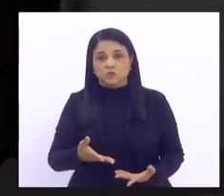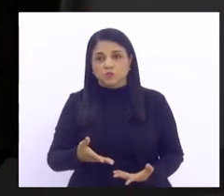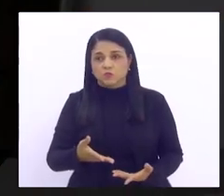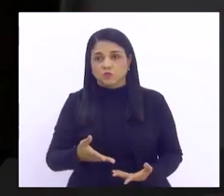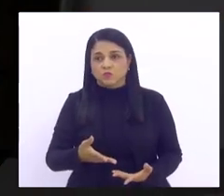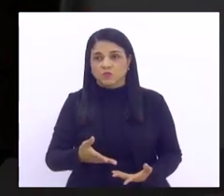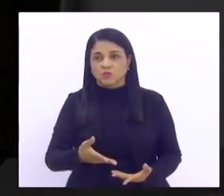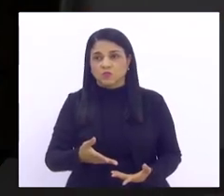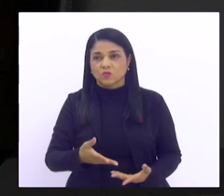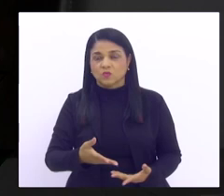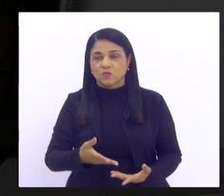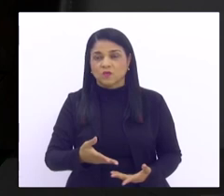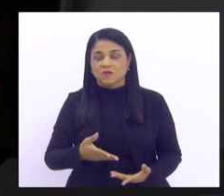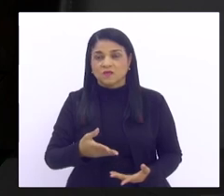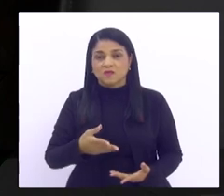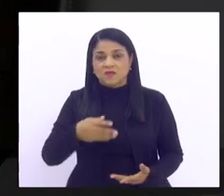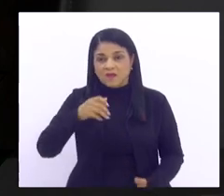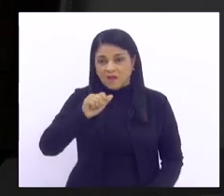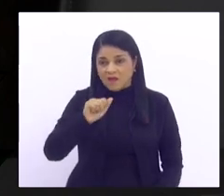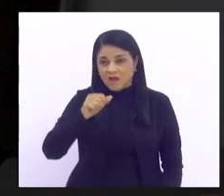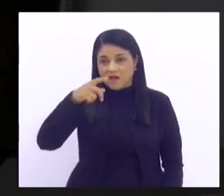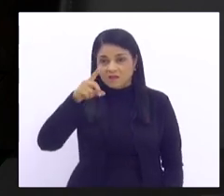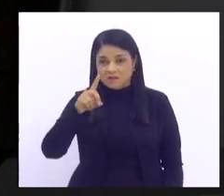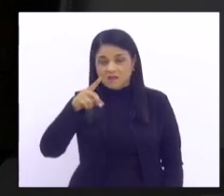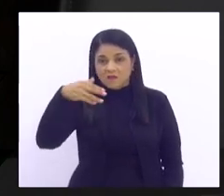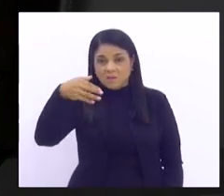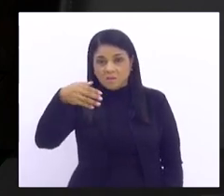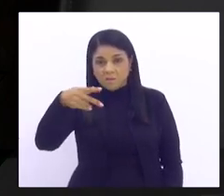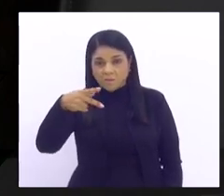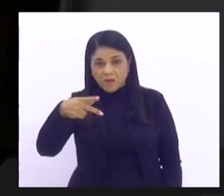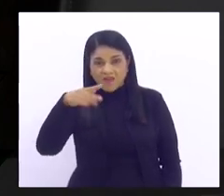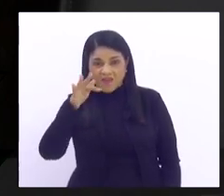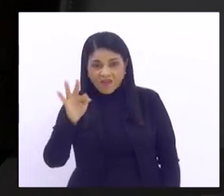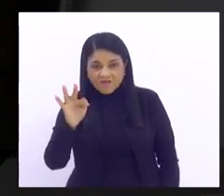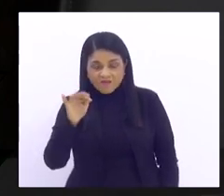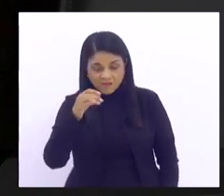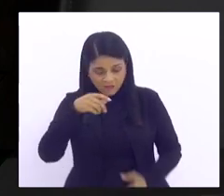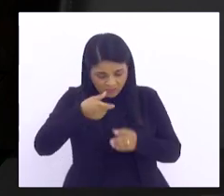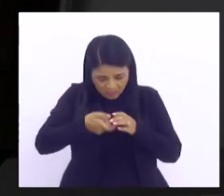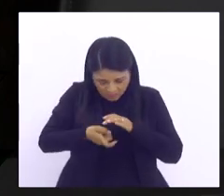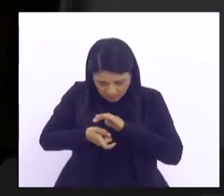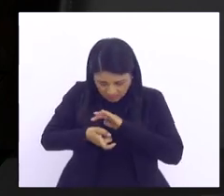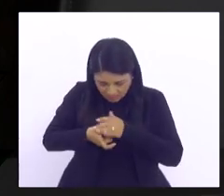diz que aquele que está no ventre ainda não é pessoa.